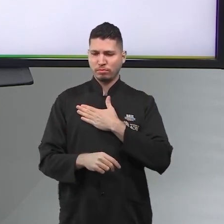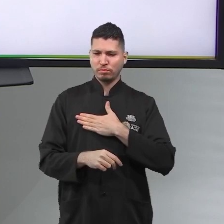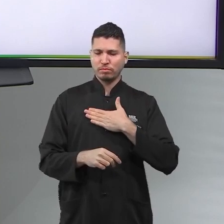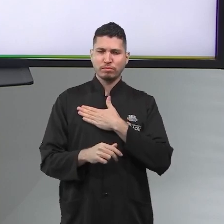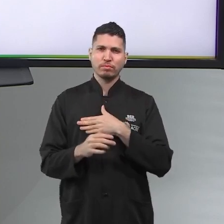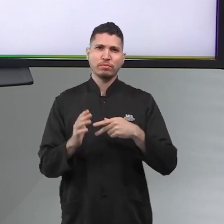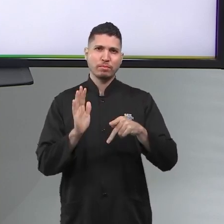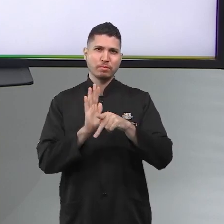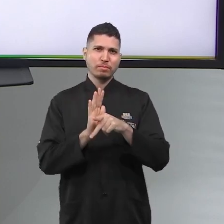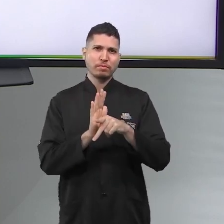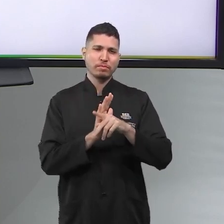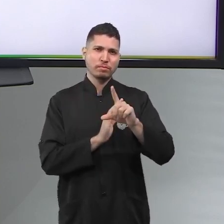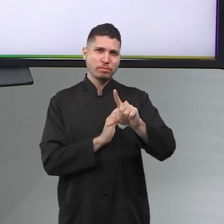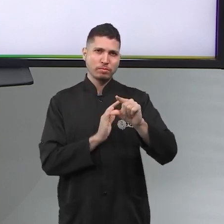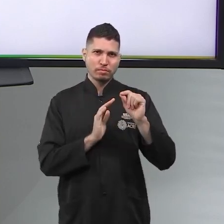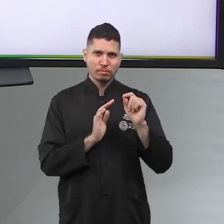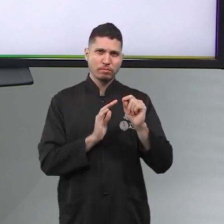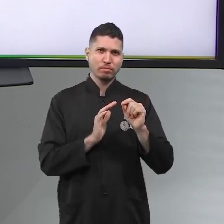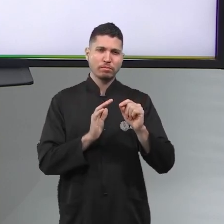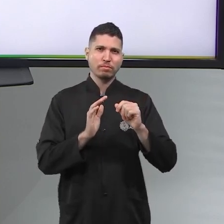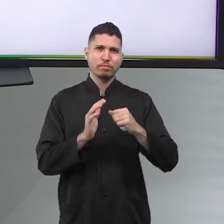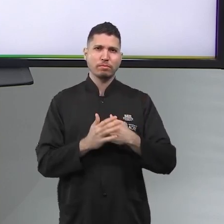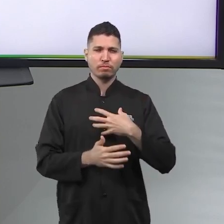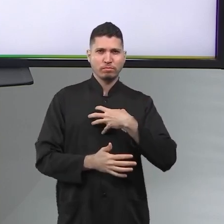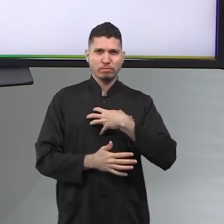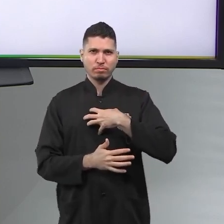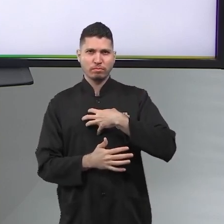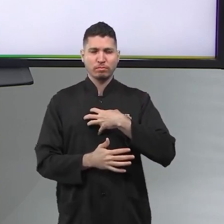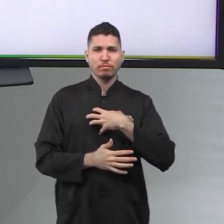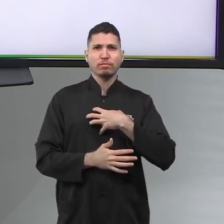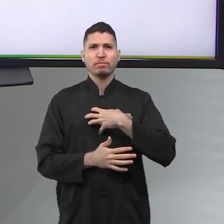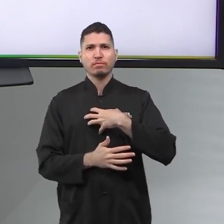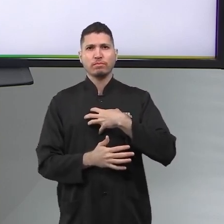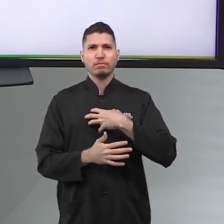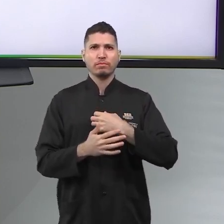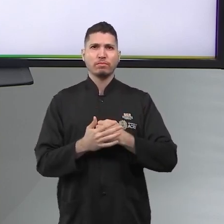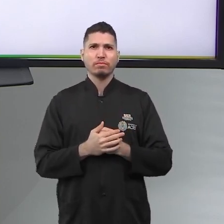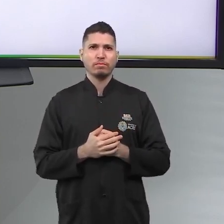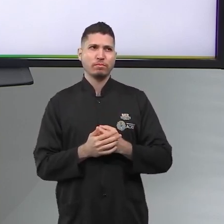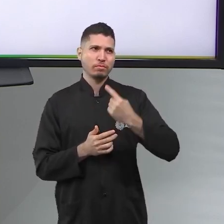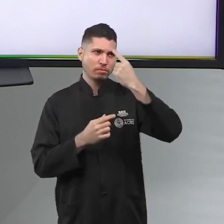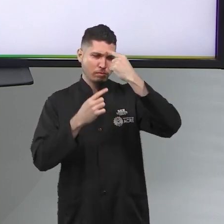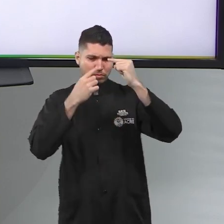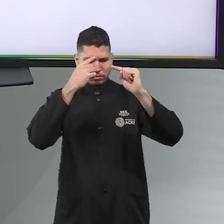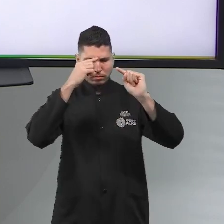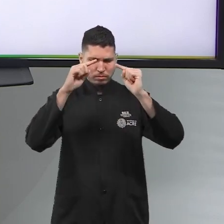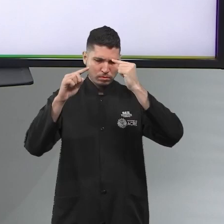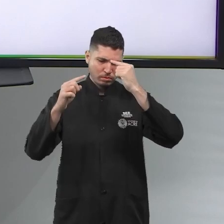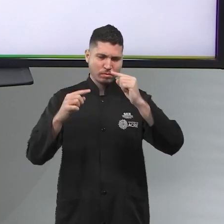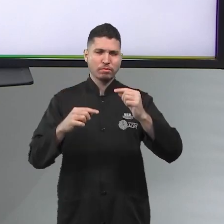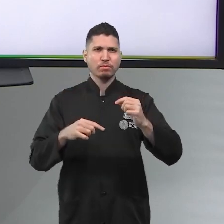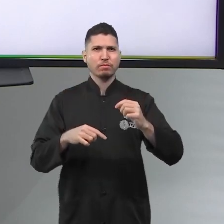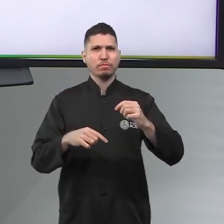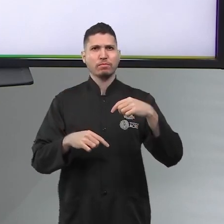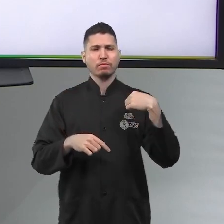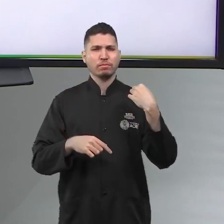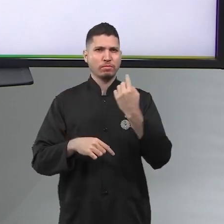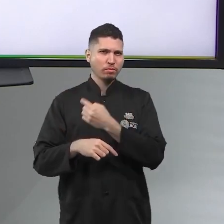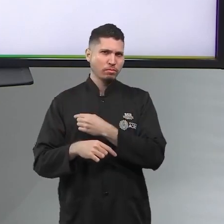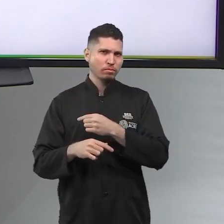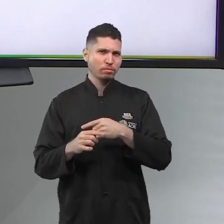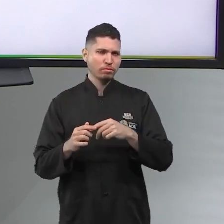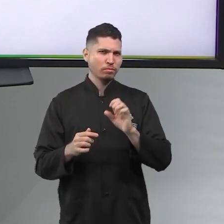nossas preferências, a nossa maneira de agir não é criação puramente nossa. É uma